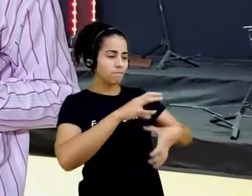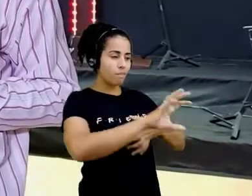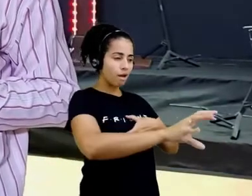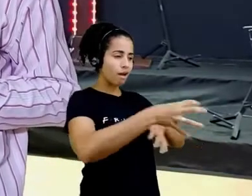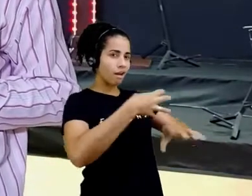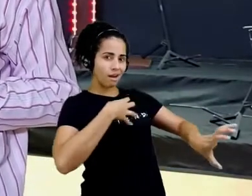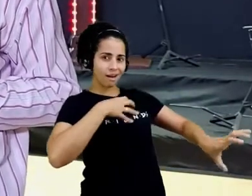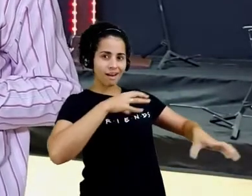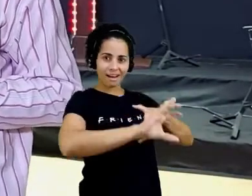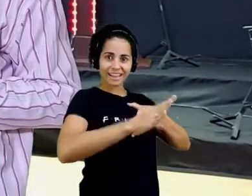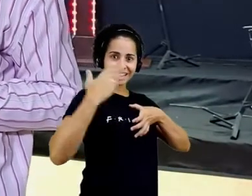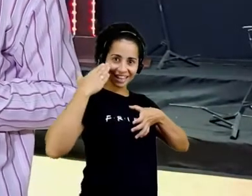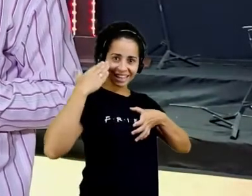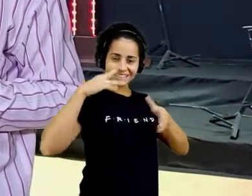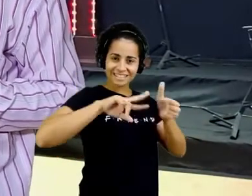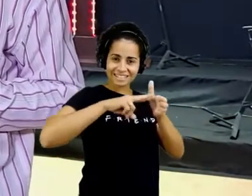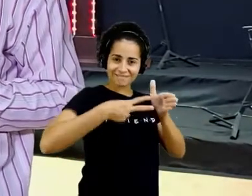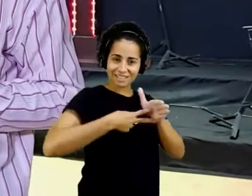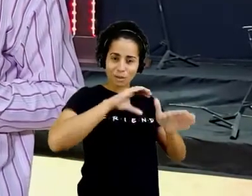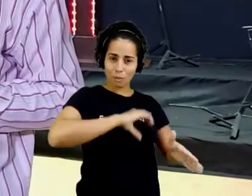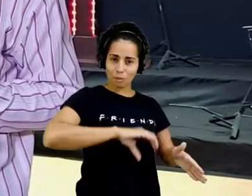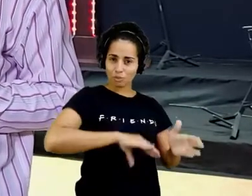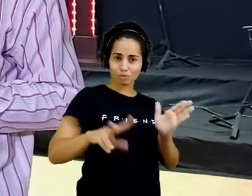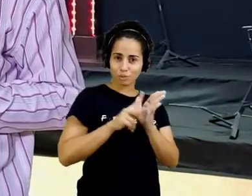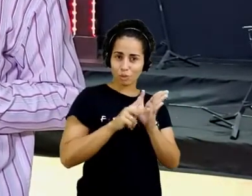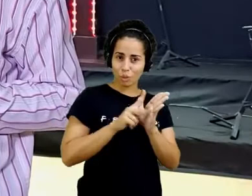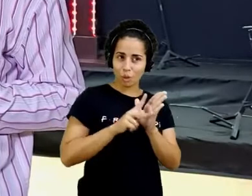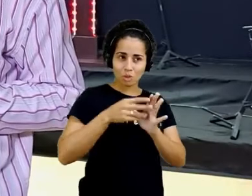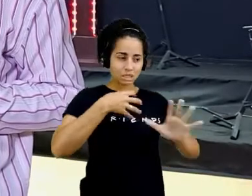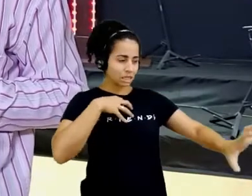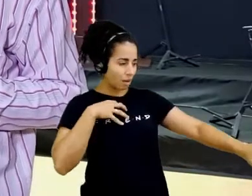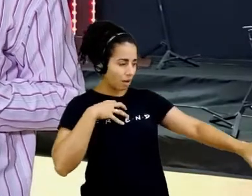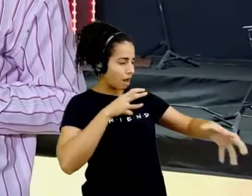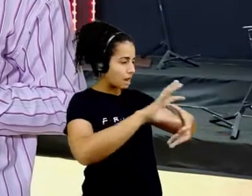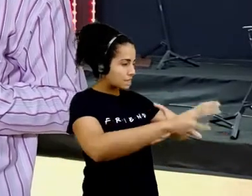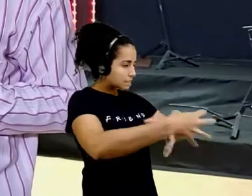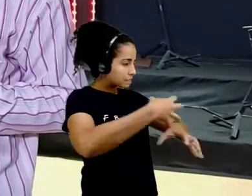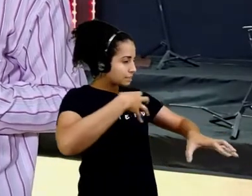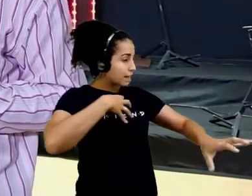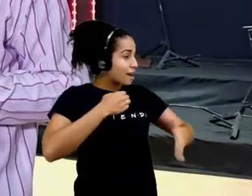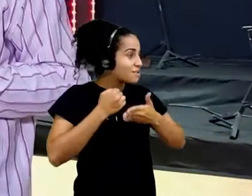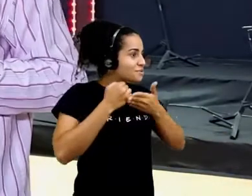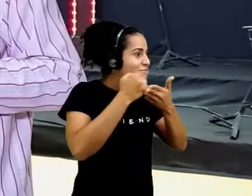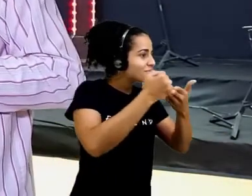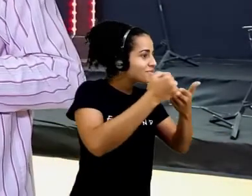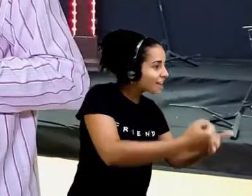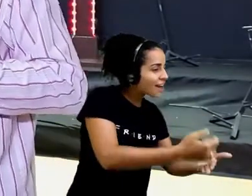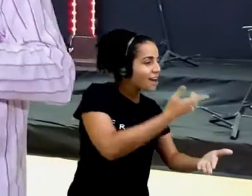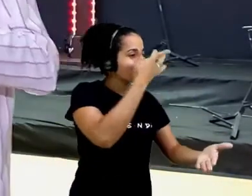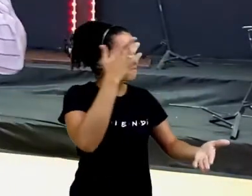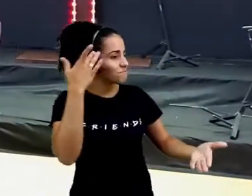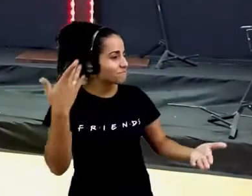outra pessoa sente, aproximar seus sentimentos dos sentimentos de alguém, ser solidário com as